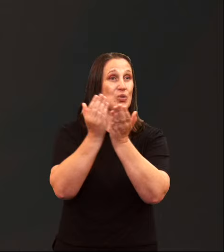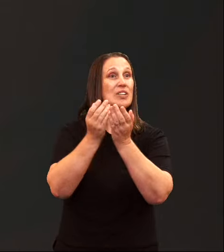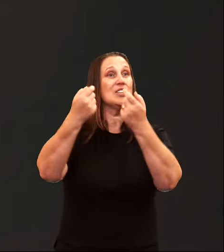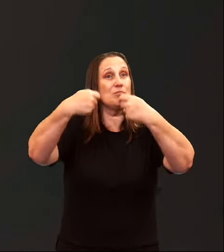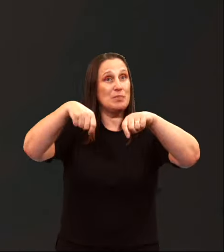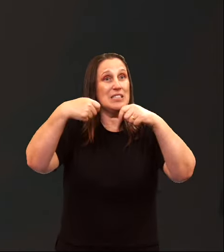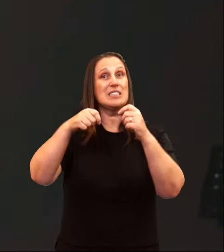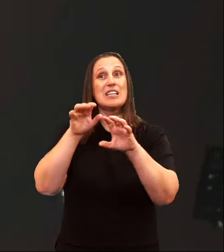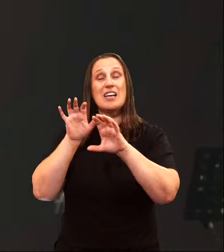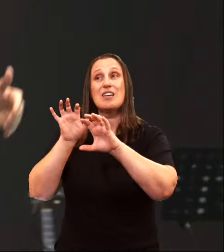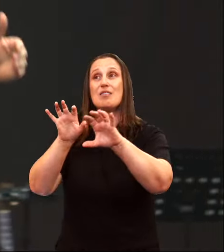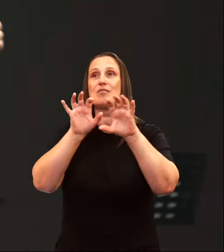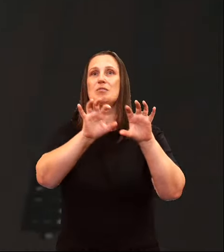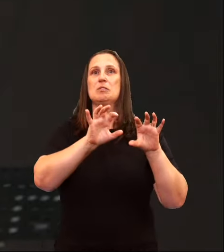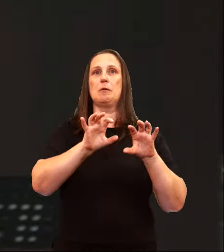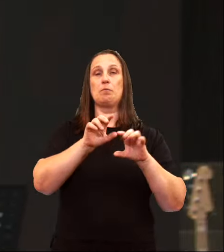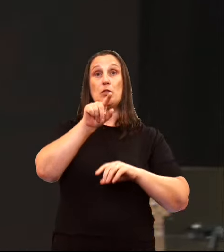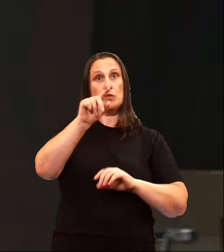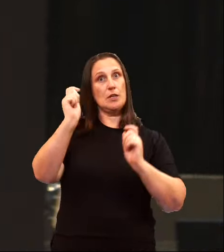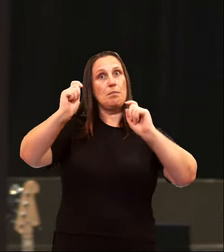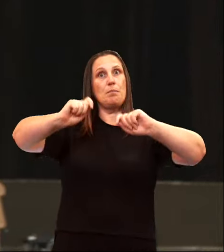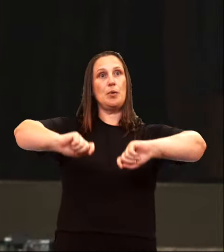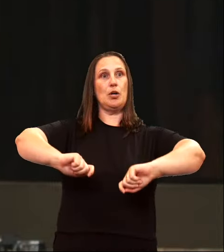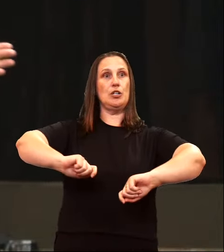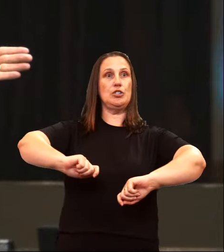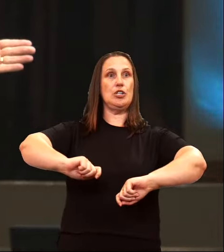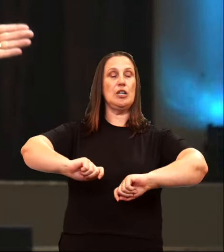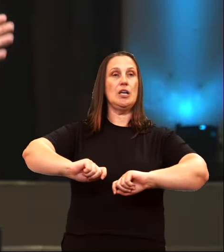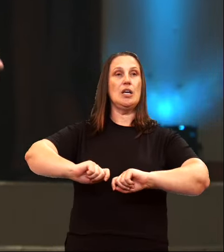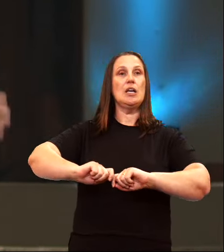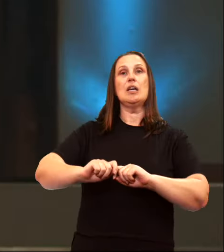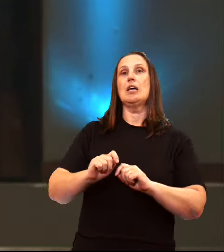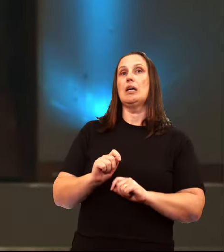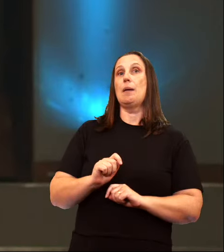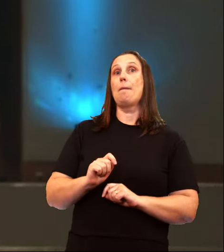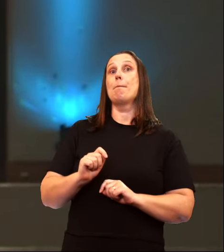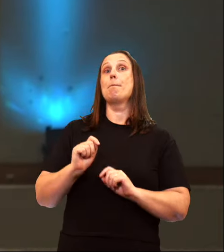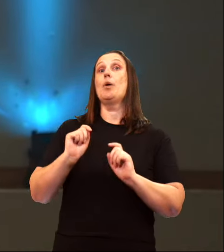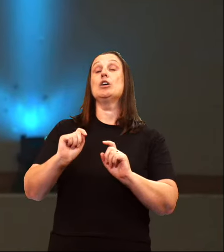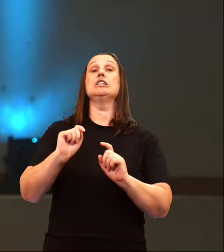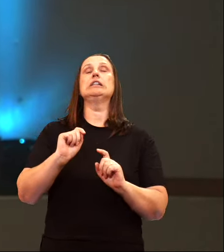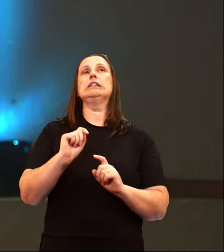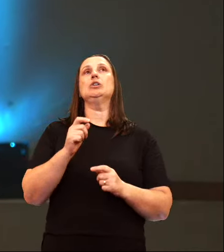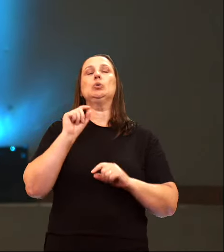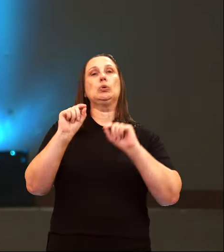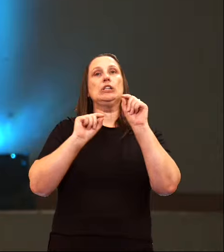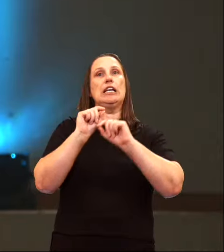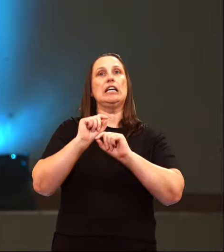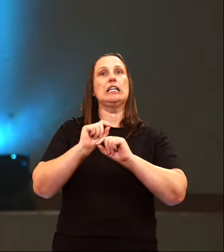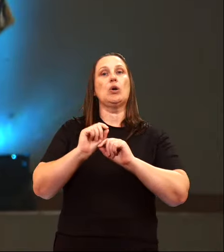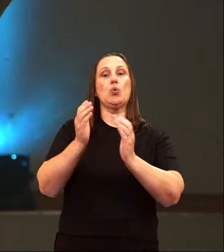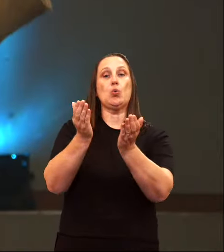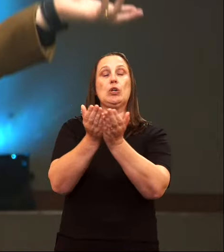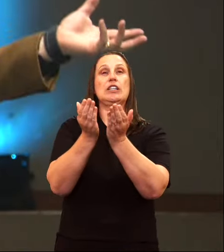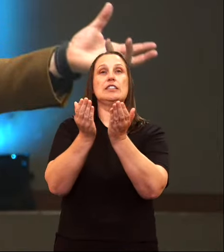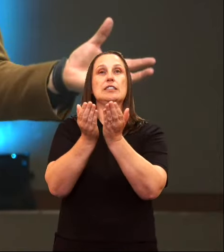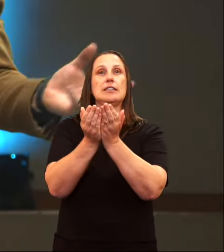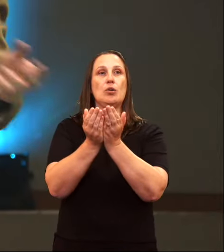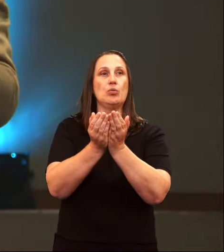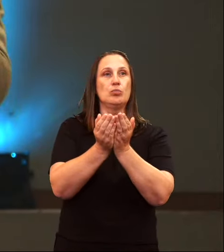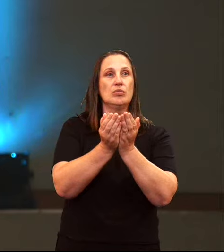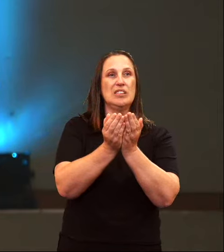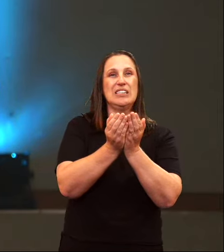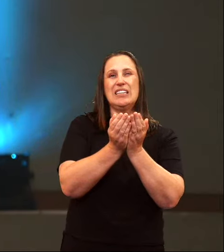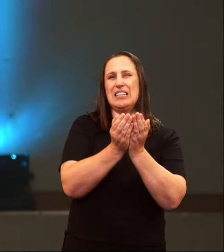que ele fala que você pode ser o crente termômetro ou o crente termostato. Só mede o